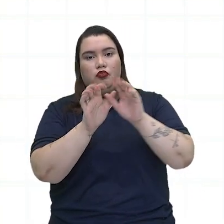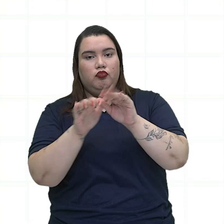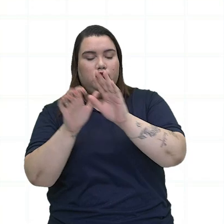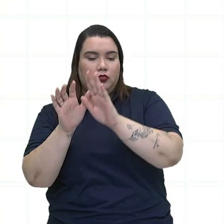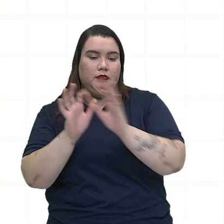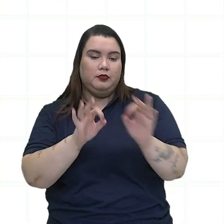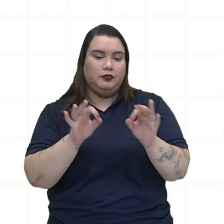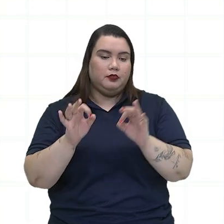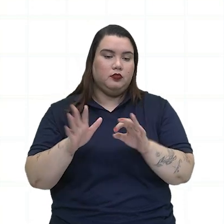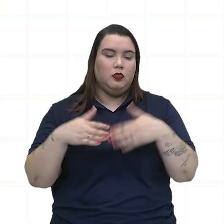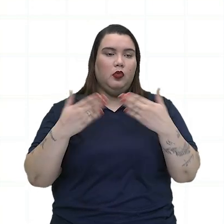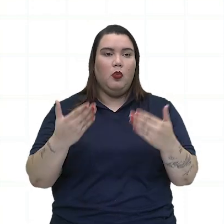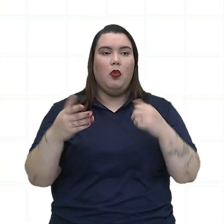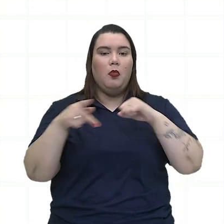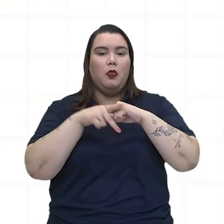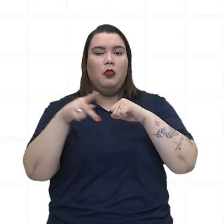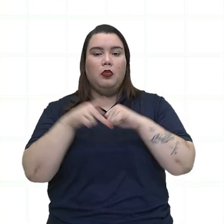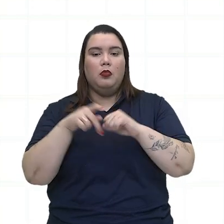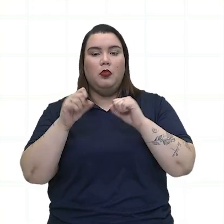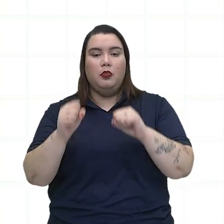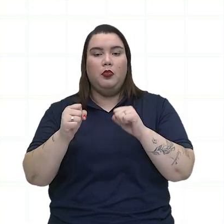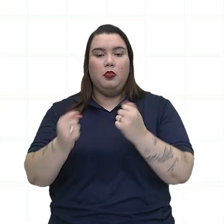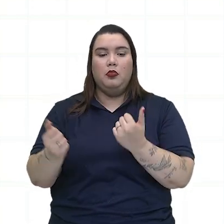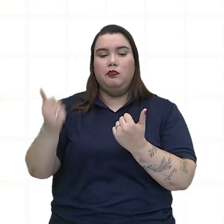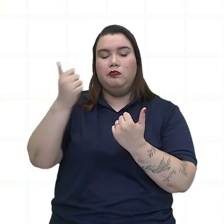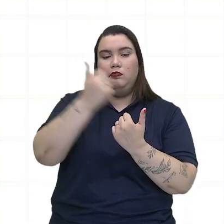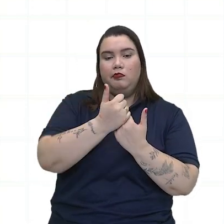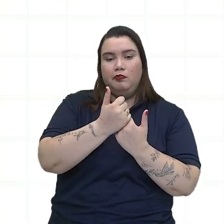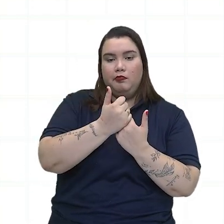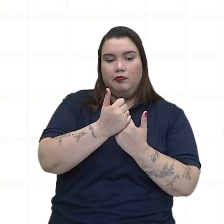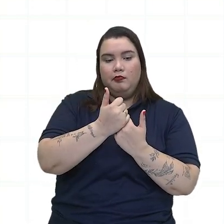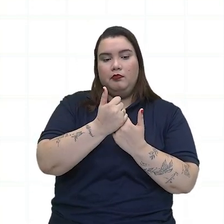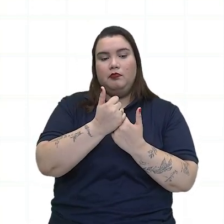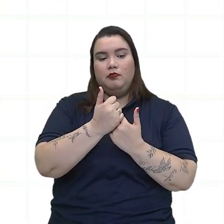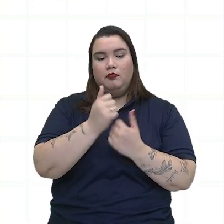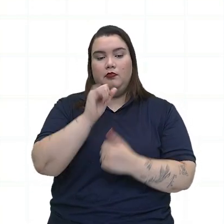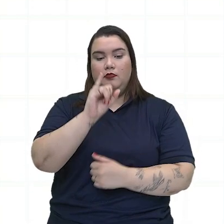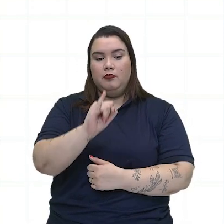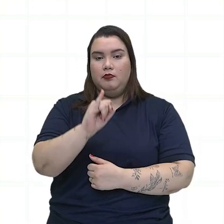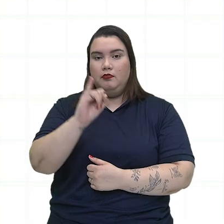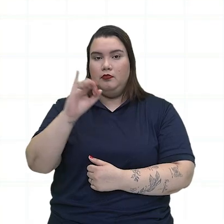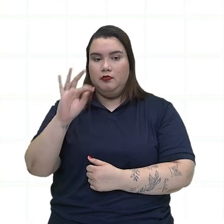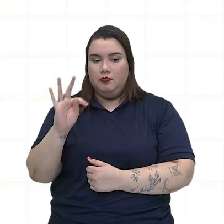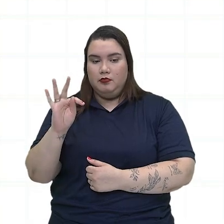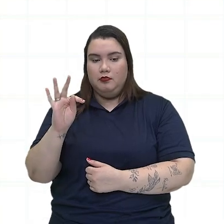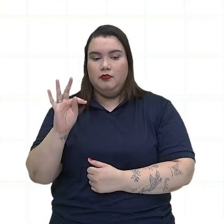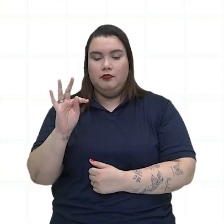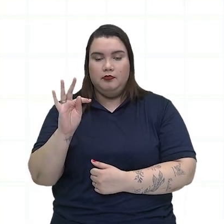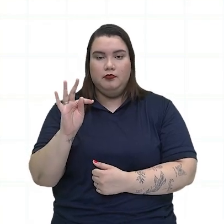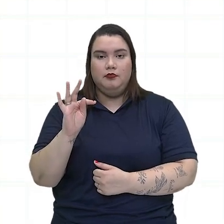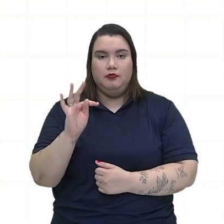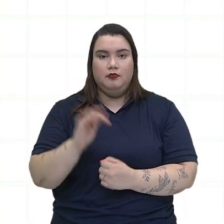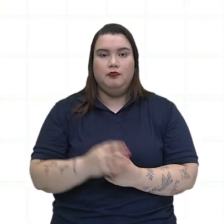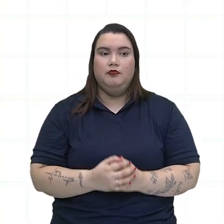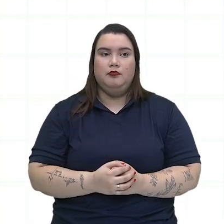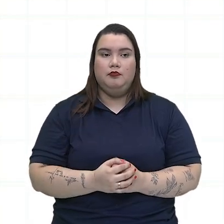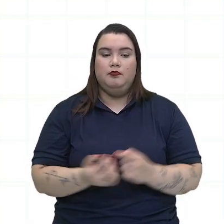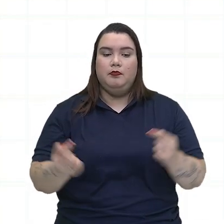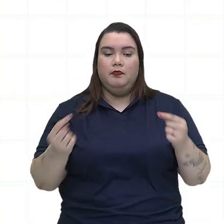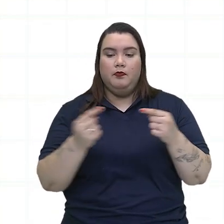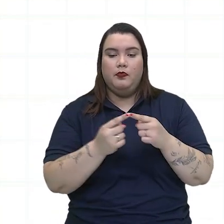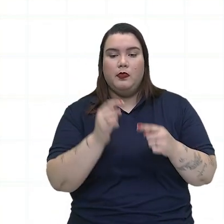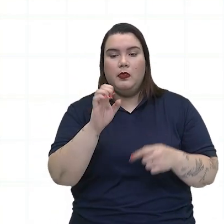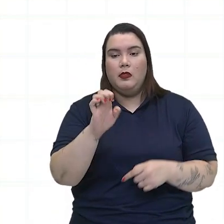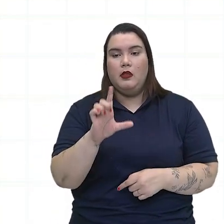é o pronome que eu posso substituir? Eu posso substituir por it, que é